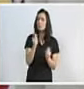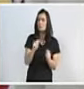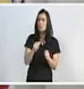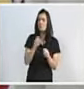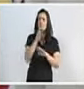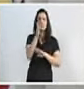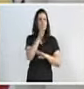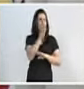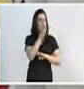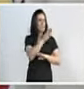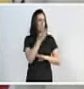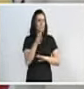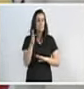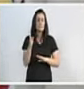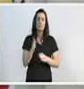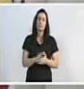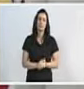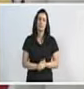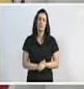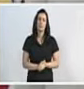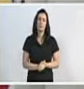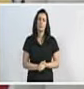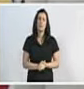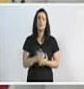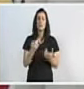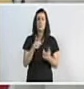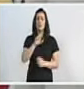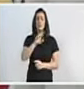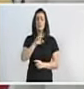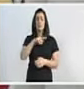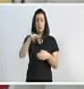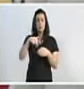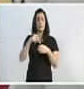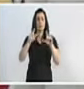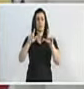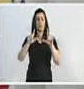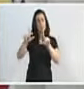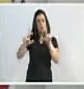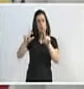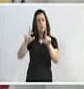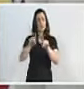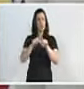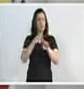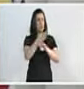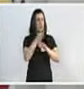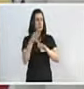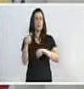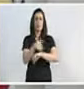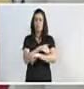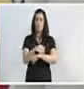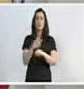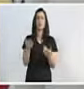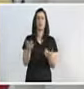ir para a TV, né? Para ir para a rua, porque ele foi para a rua fazer